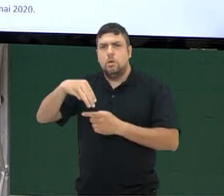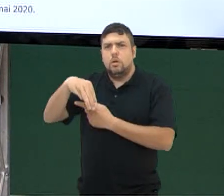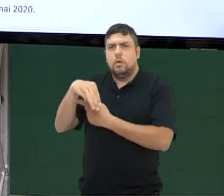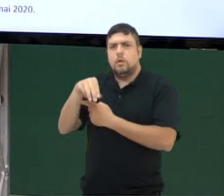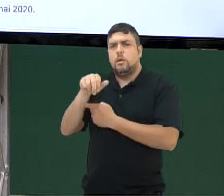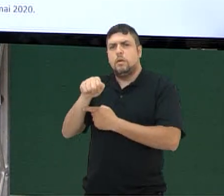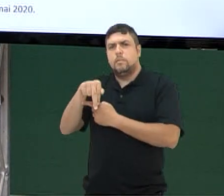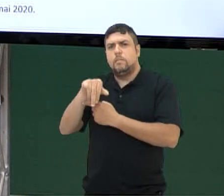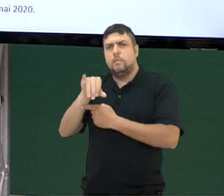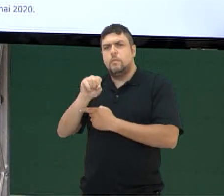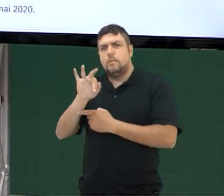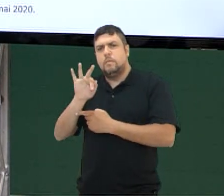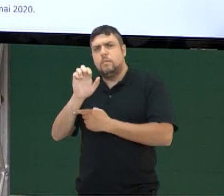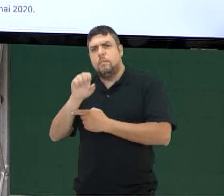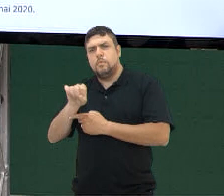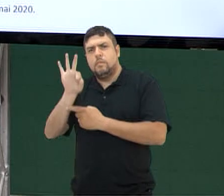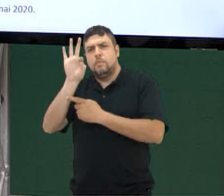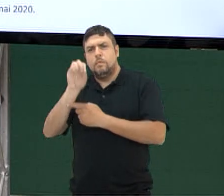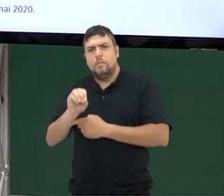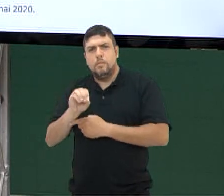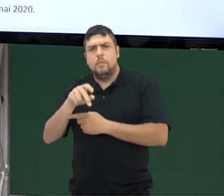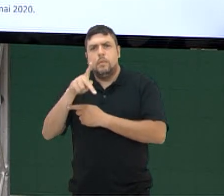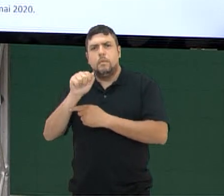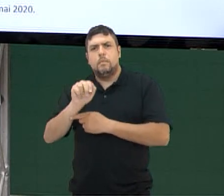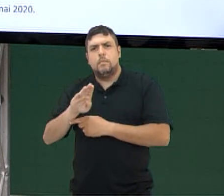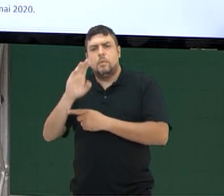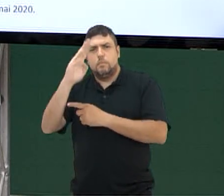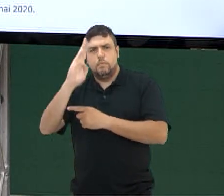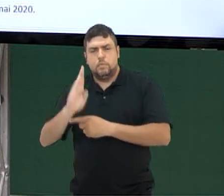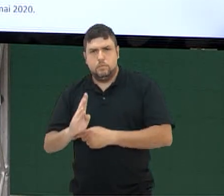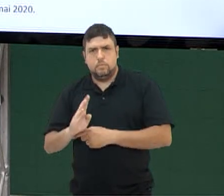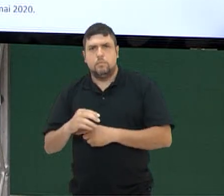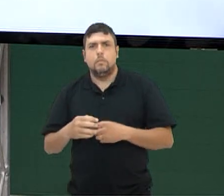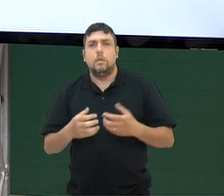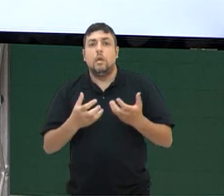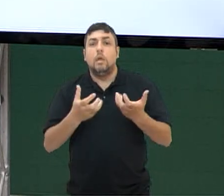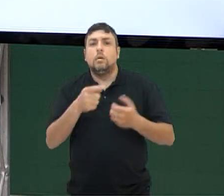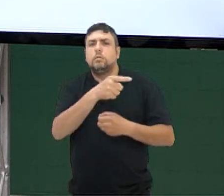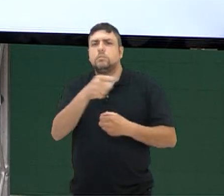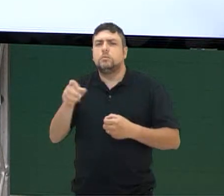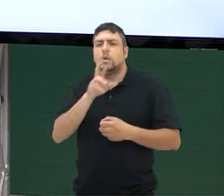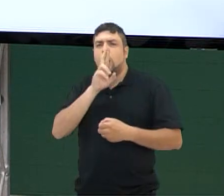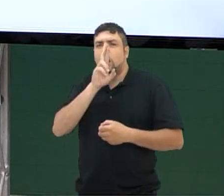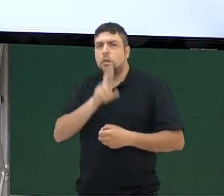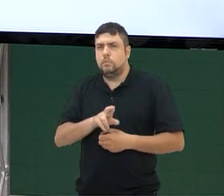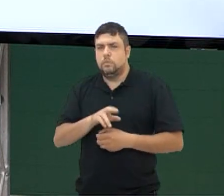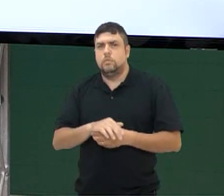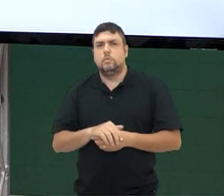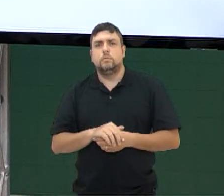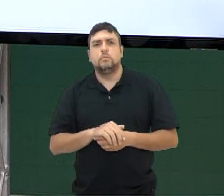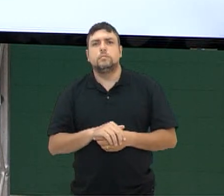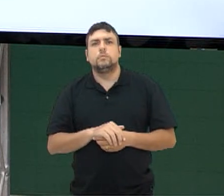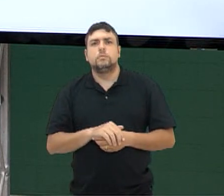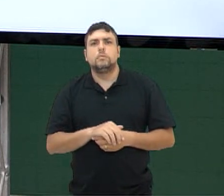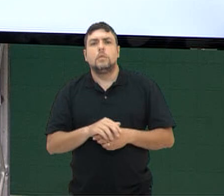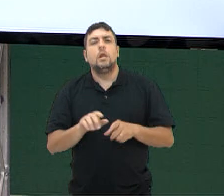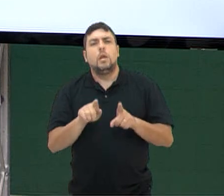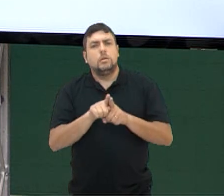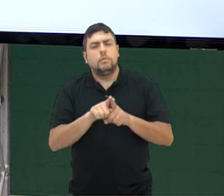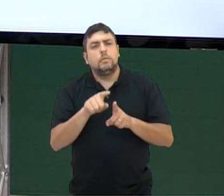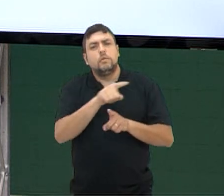Andrade. Então eu gostaria que vocês respondessem as seguintes questões. Eu gostaria de pedir também que vocês tentassem